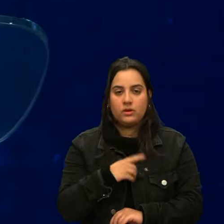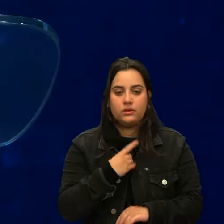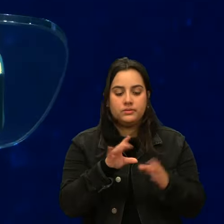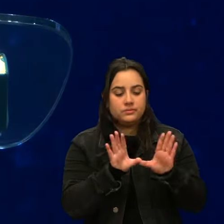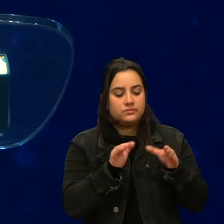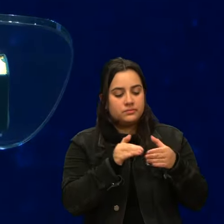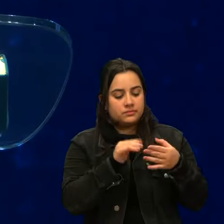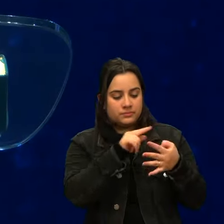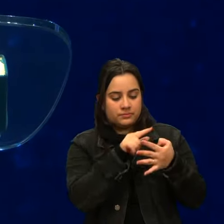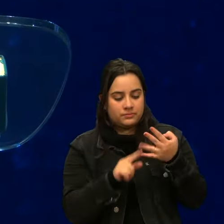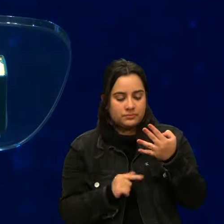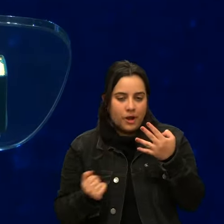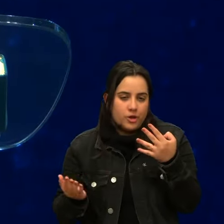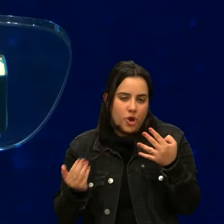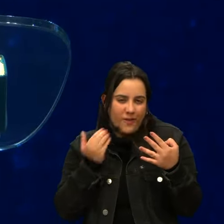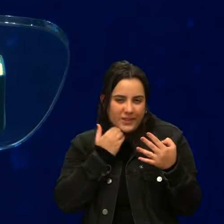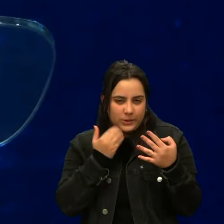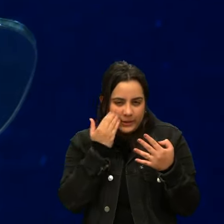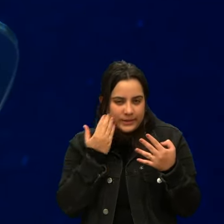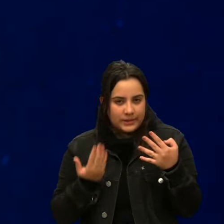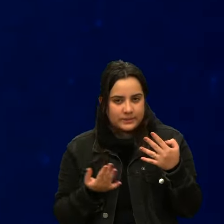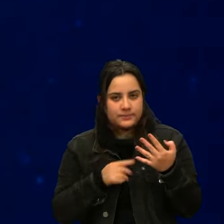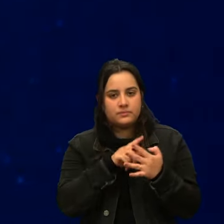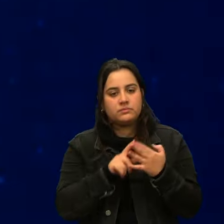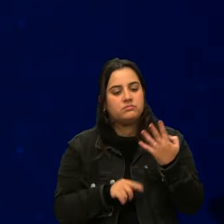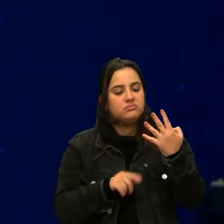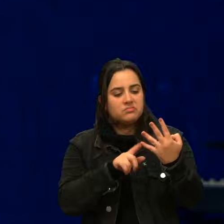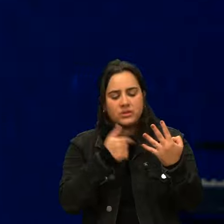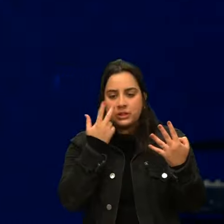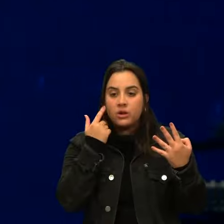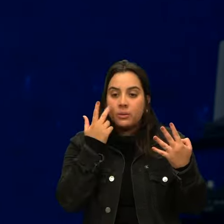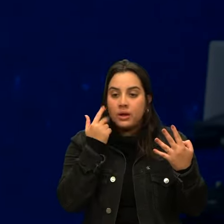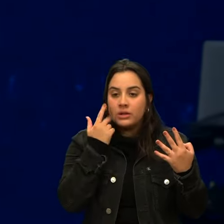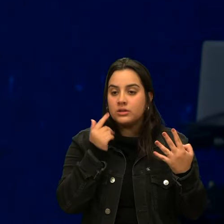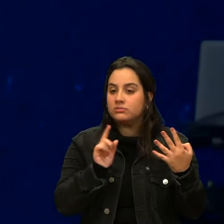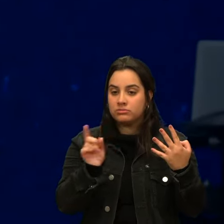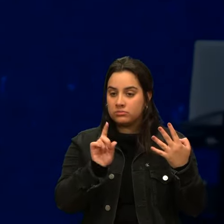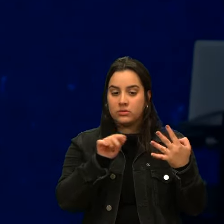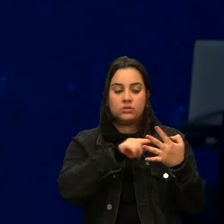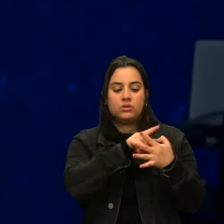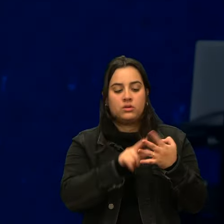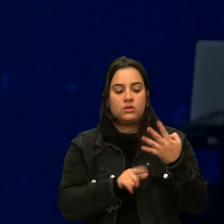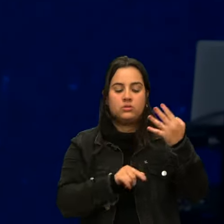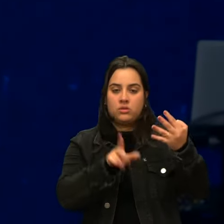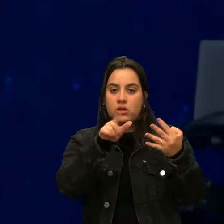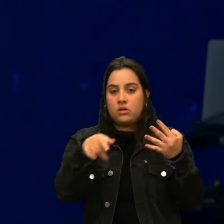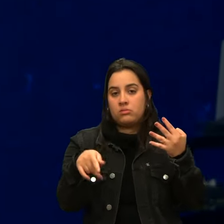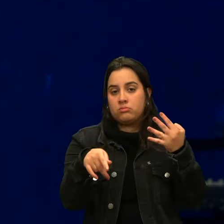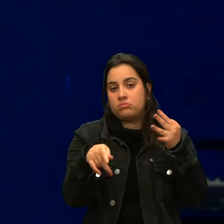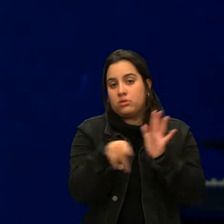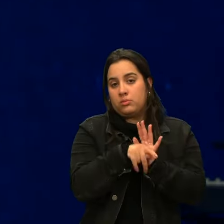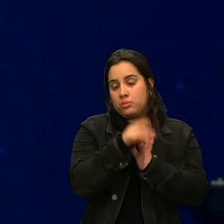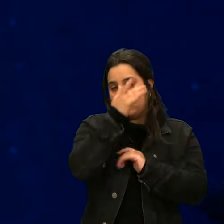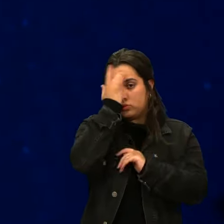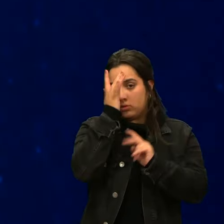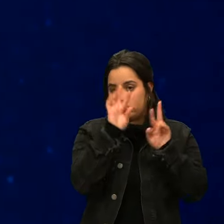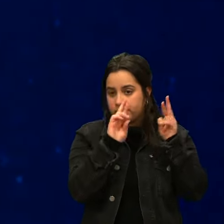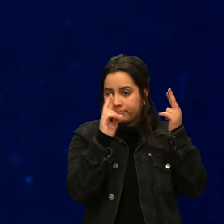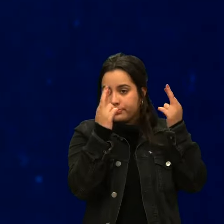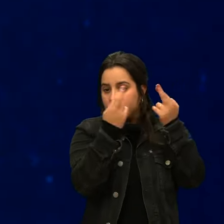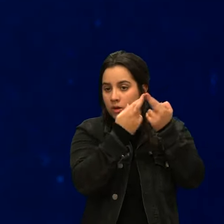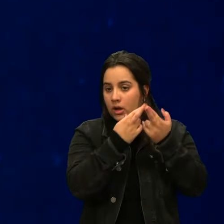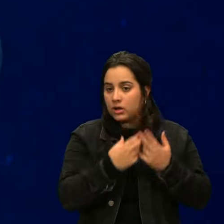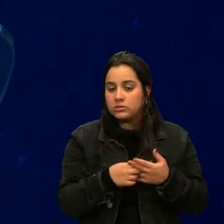de adolescentes, eles não eram comuns, né, eles eram nobres, eram da realeza, provavelmente. E eles eram